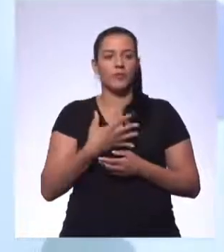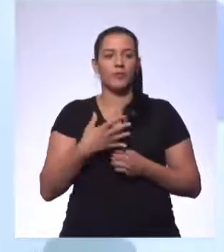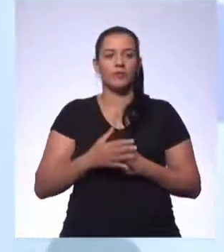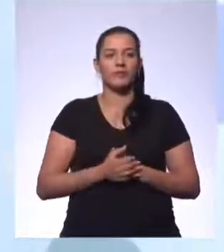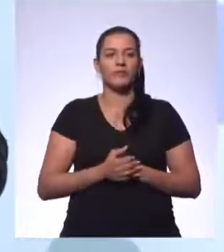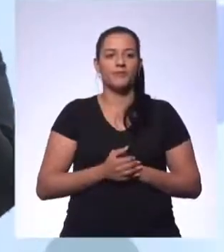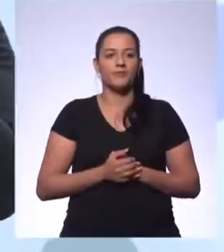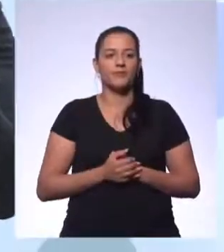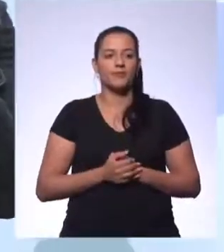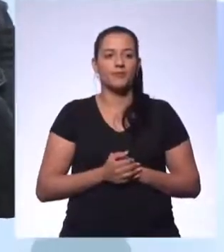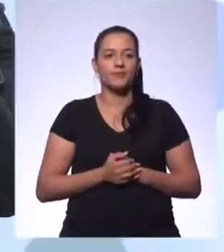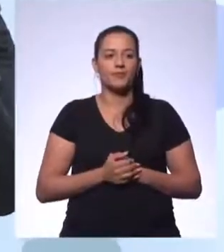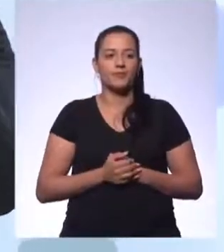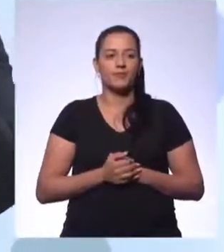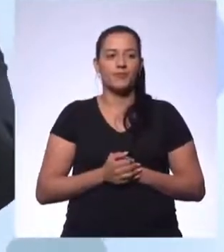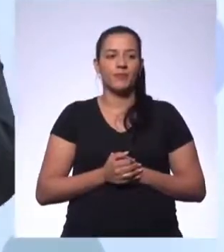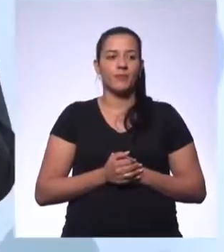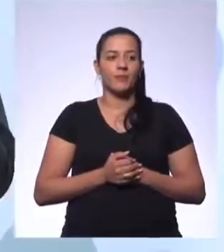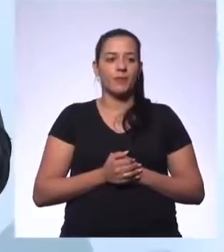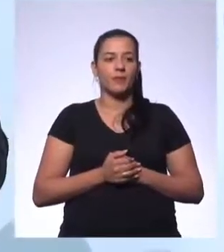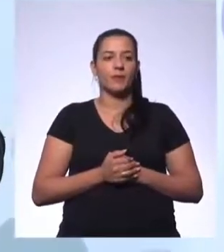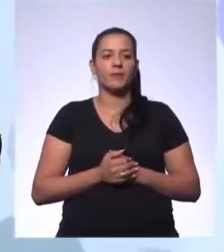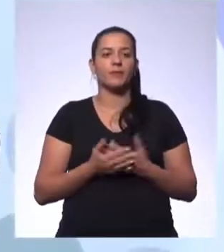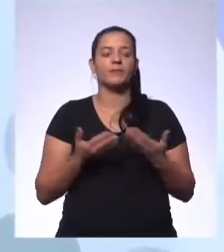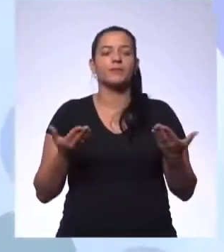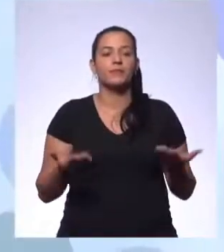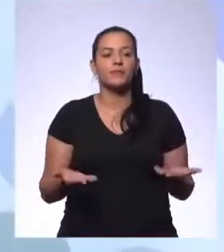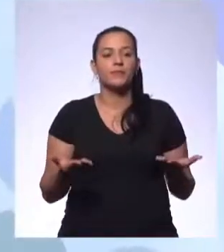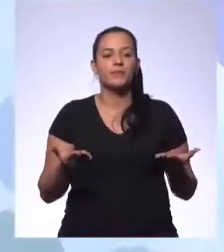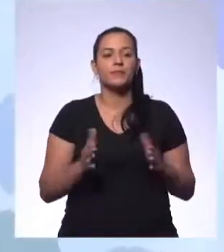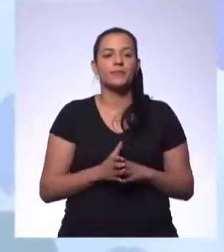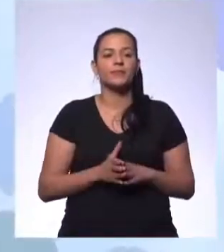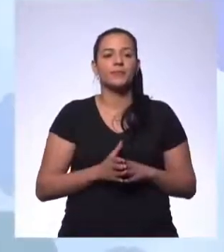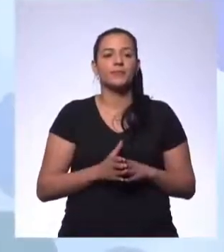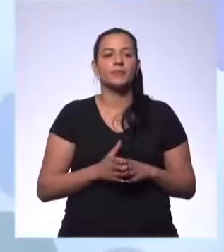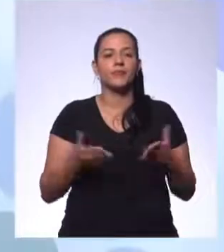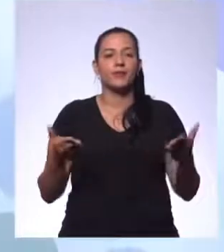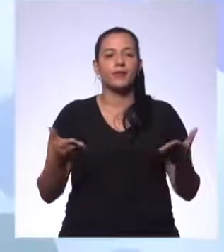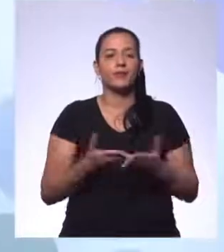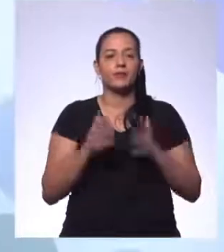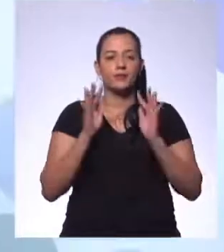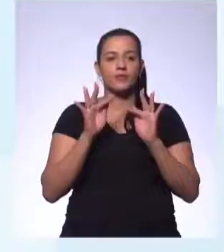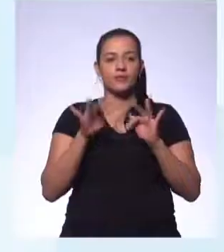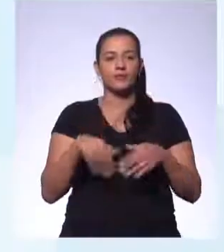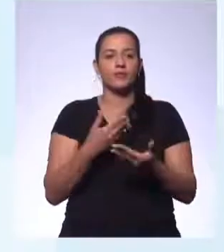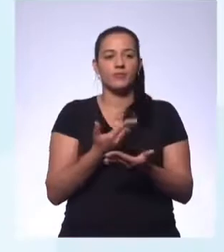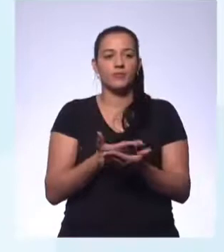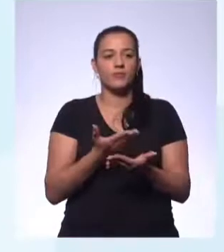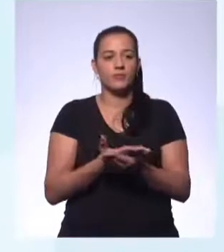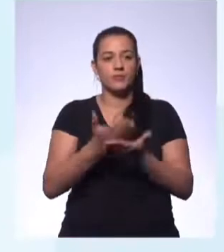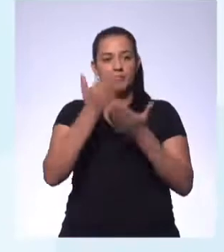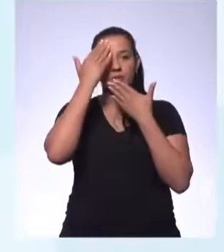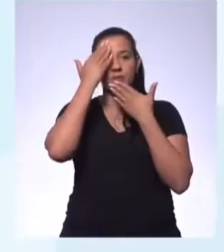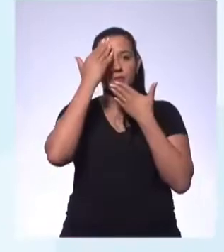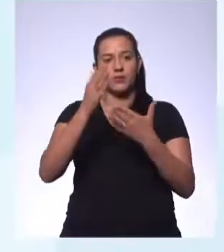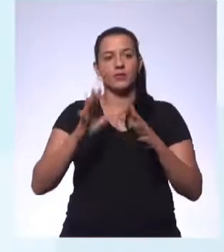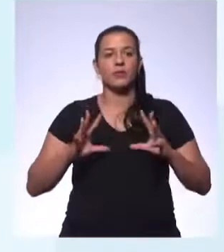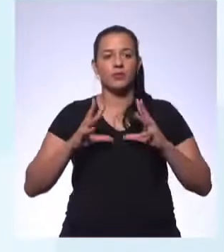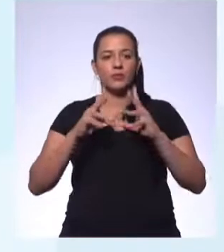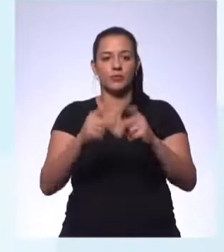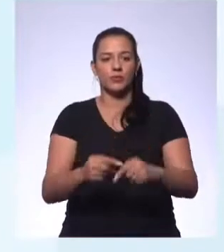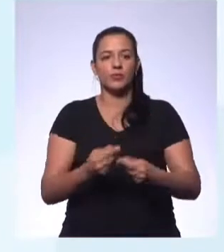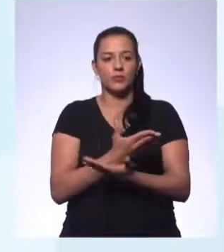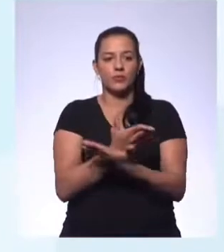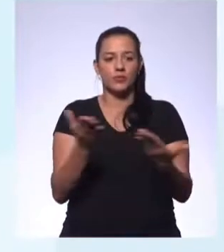E olha só, gente, vamos lá? Né? Então, agora a gente vai finalizar nossa aula. Muito obrigada a todos vocês